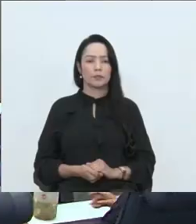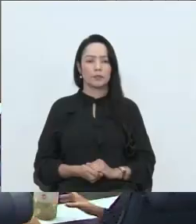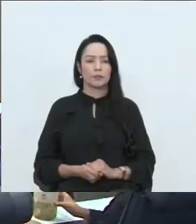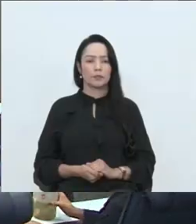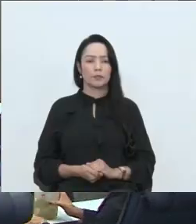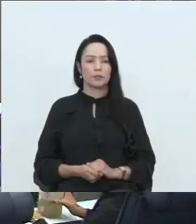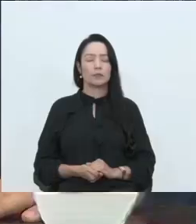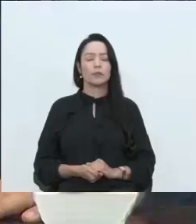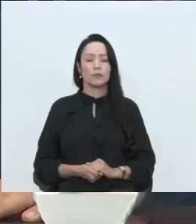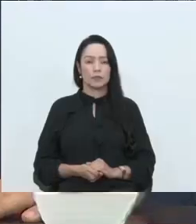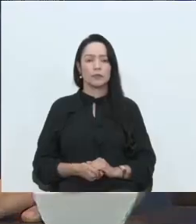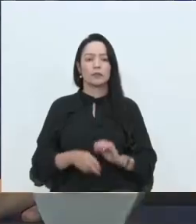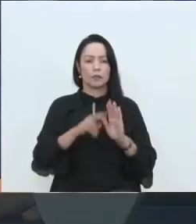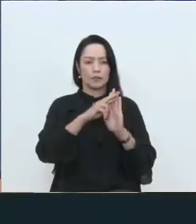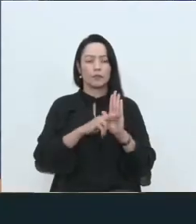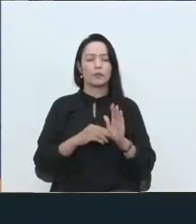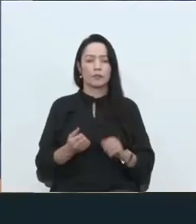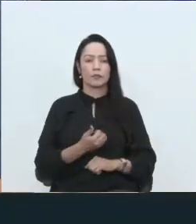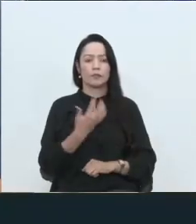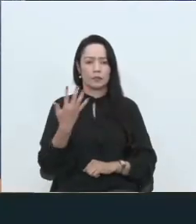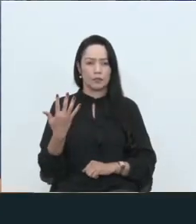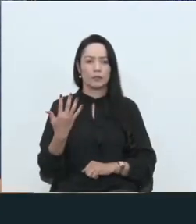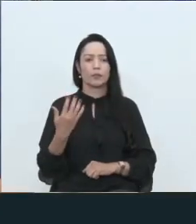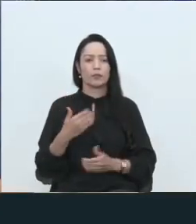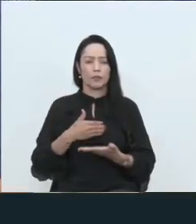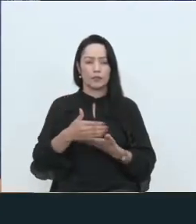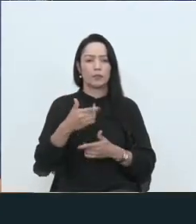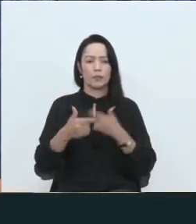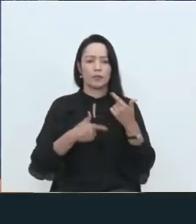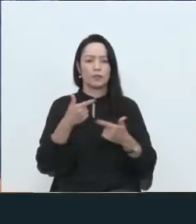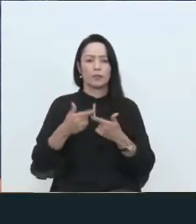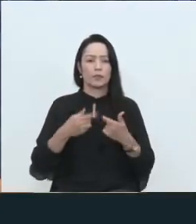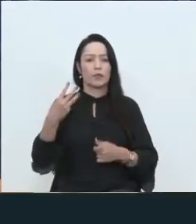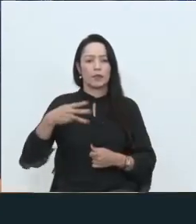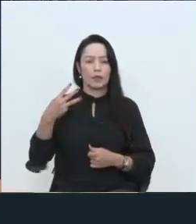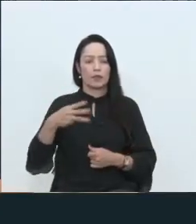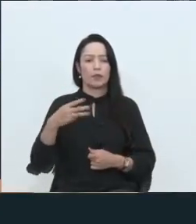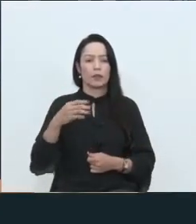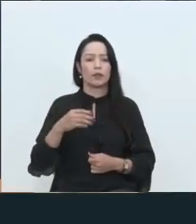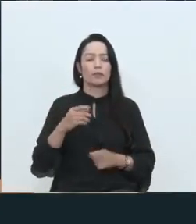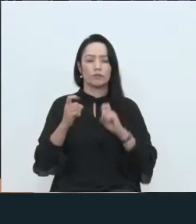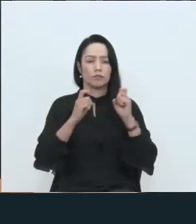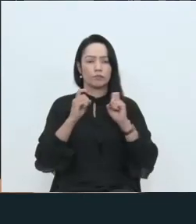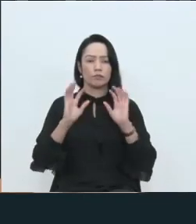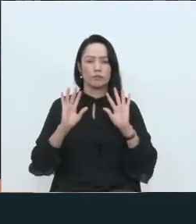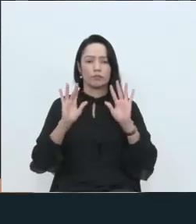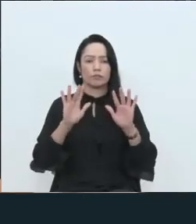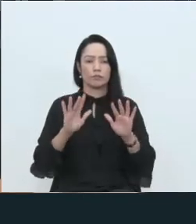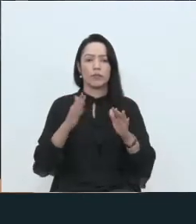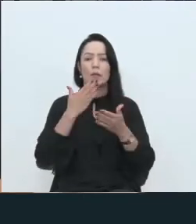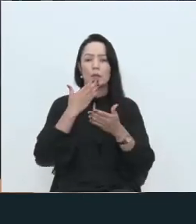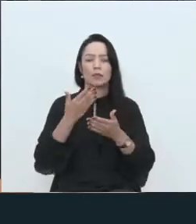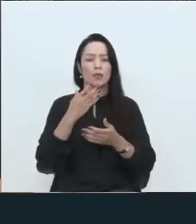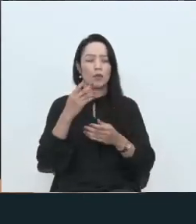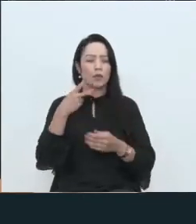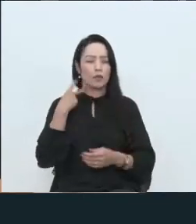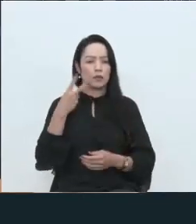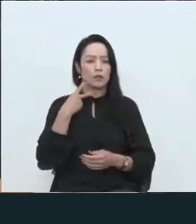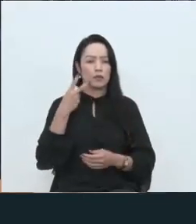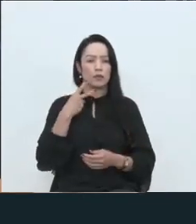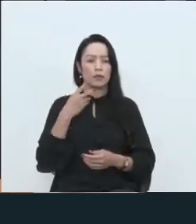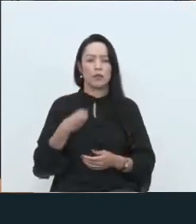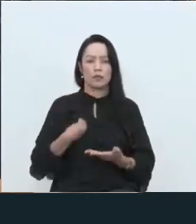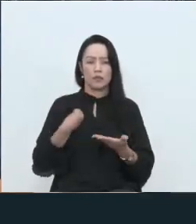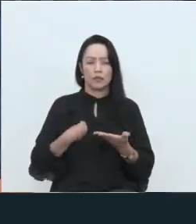A número legal, sob a proteção de Deus, iniciamos os trabalhos da terceira sessão extraordinária. Solicito aos senhores vereadores que registrem